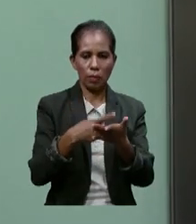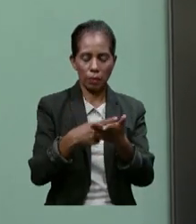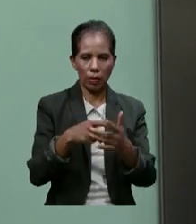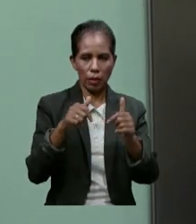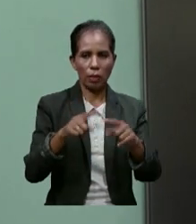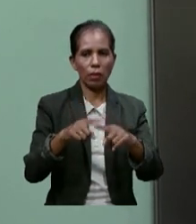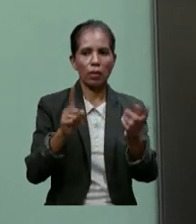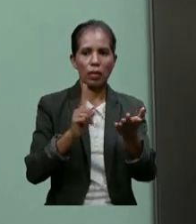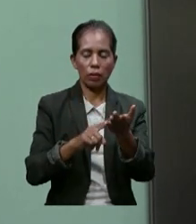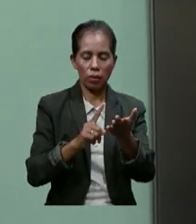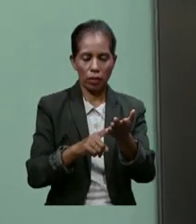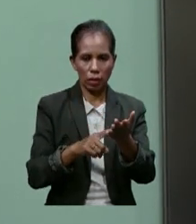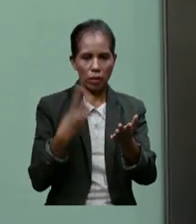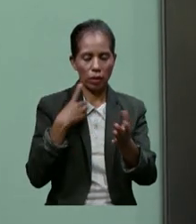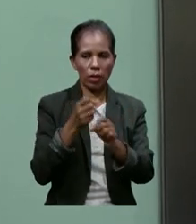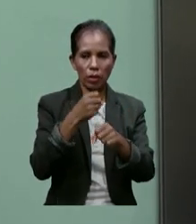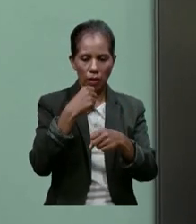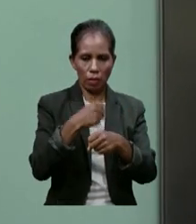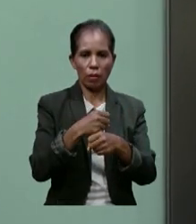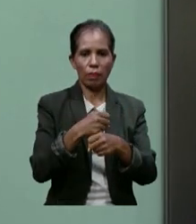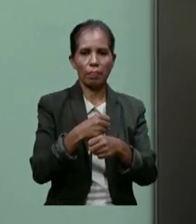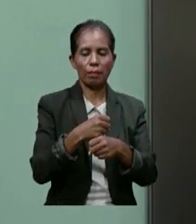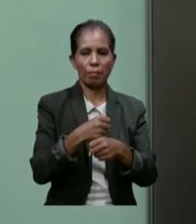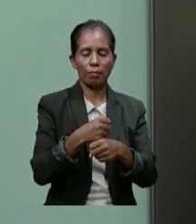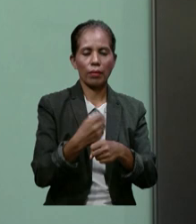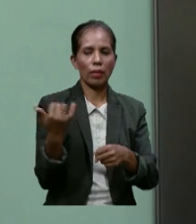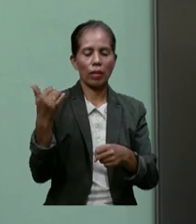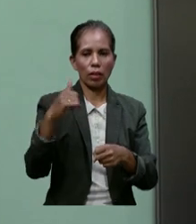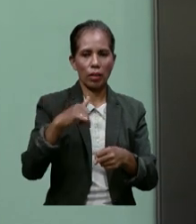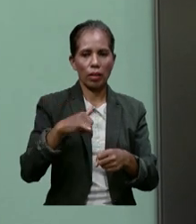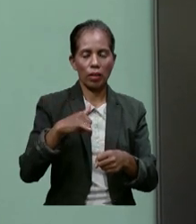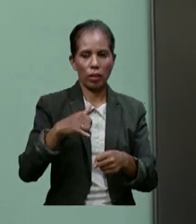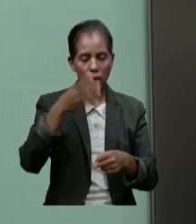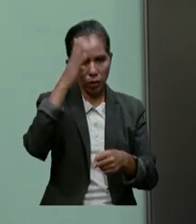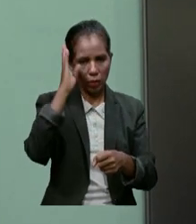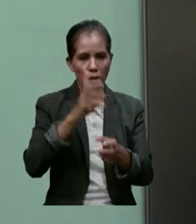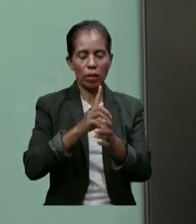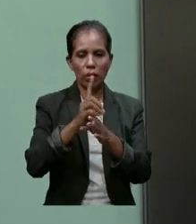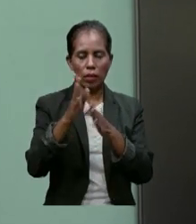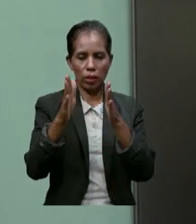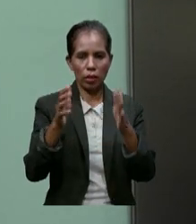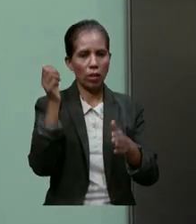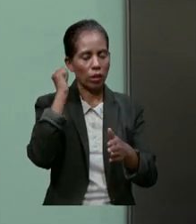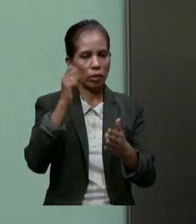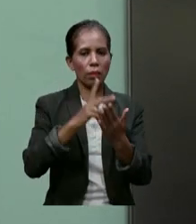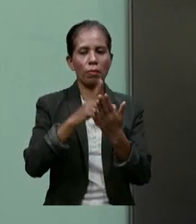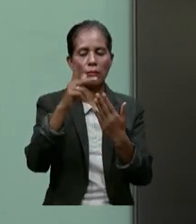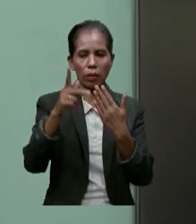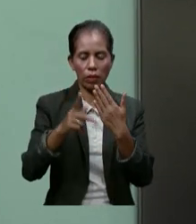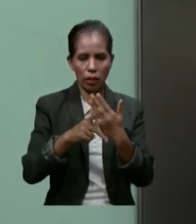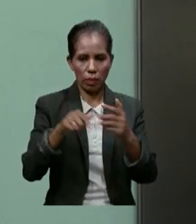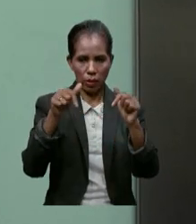hosi diskusaun verbal ne ba un italo sior diretor Asia program